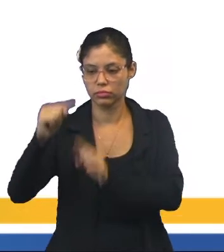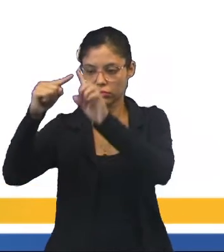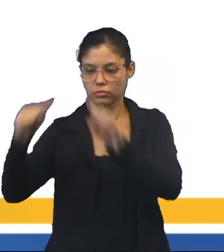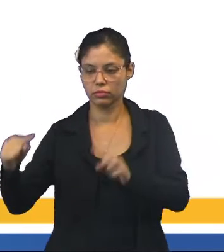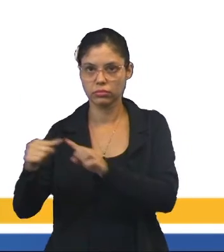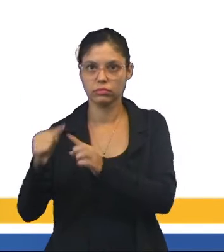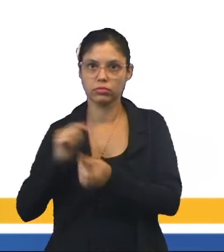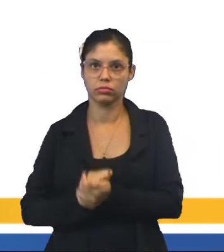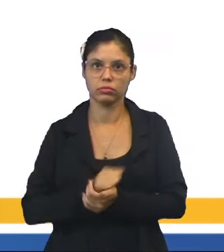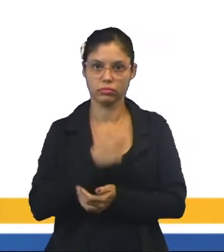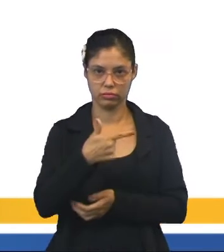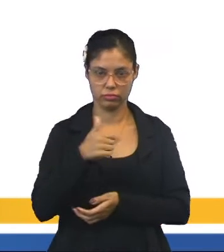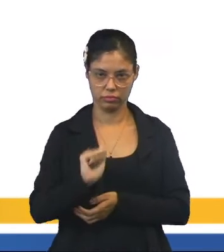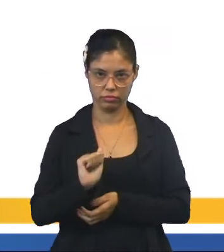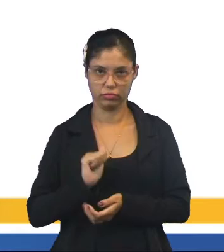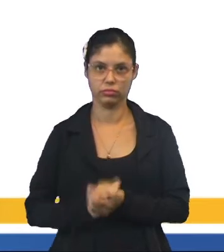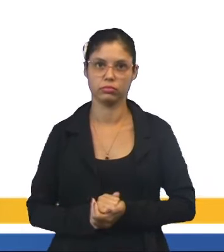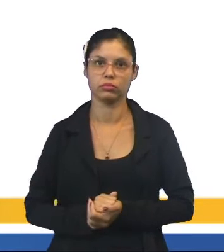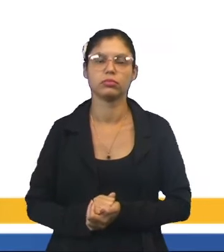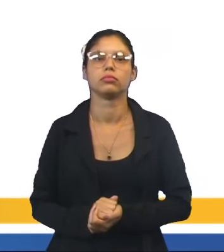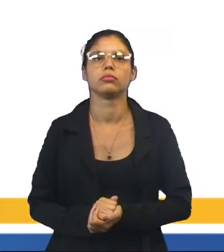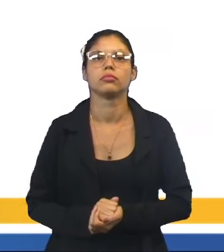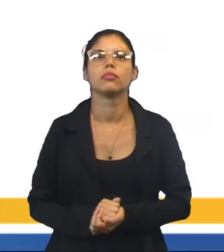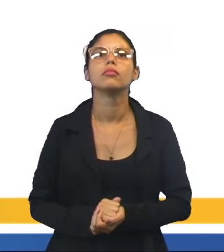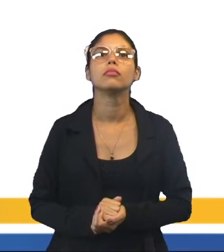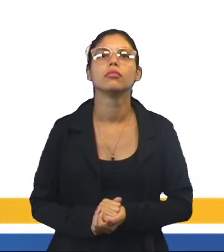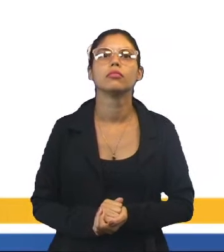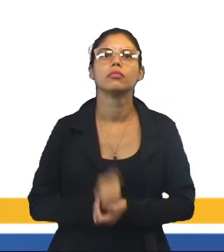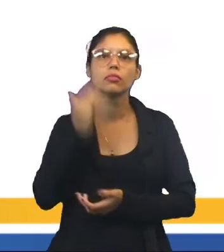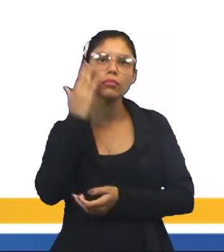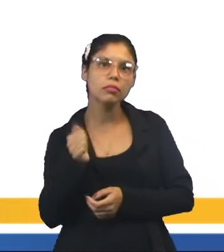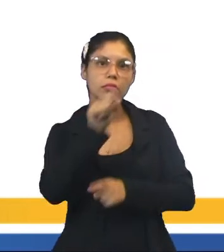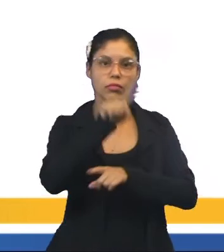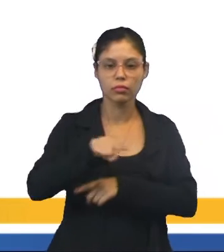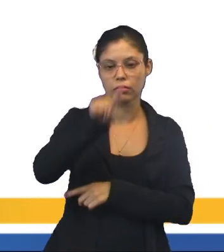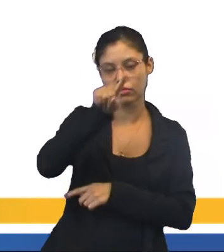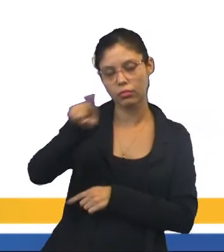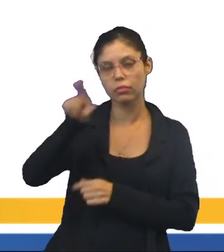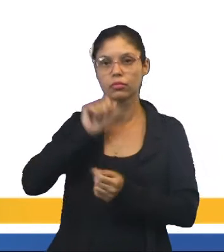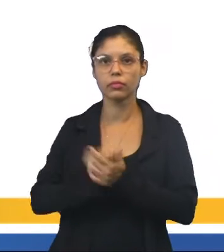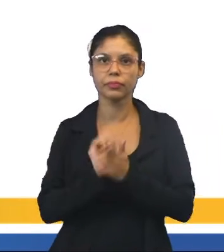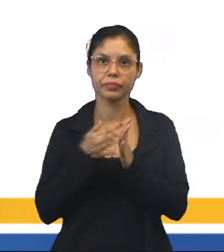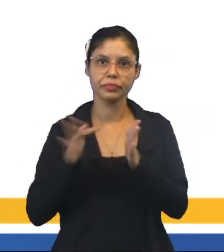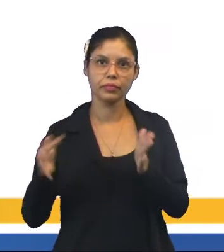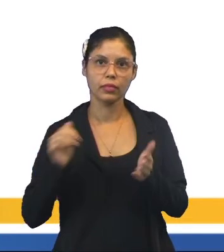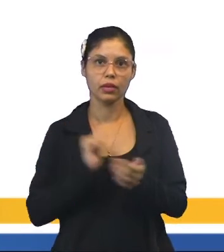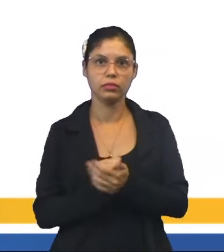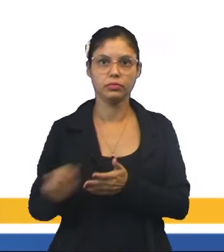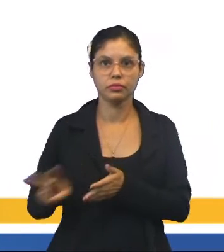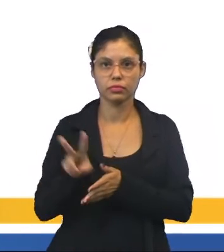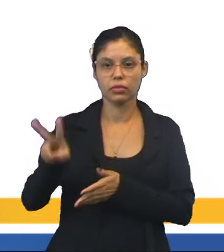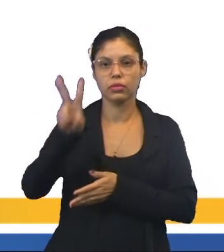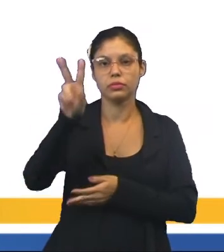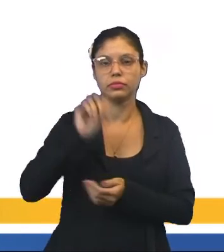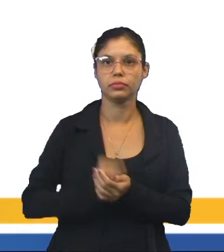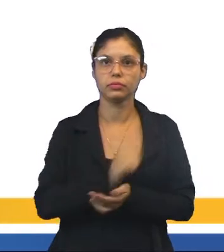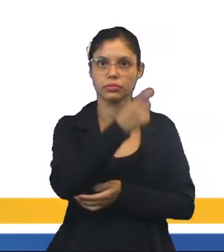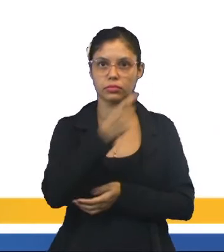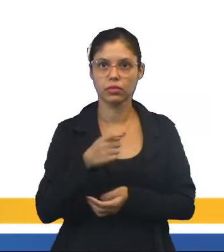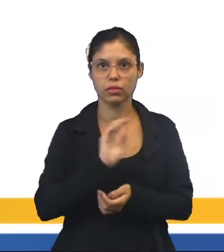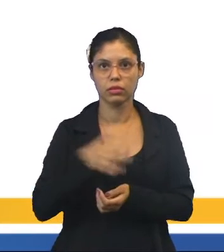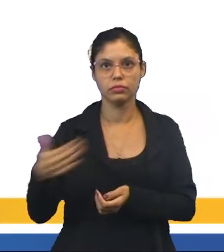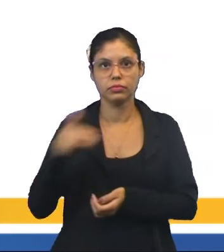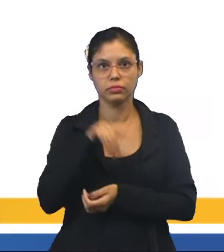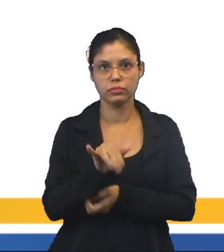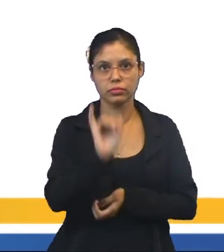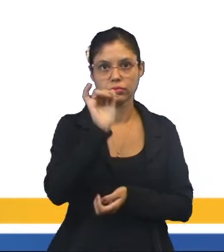ou menos raiz de delta sobre 2a. Sabendo disso, que as raízes de uma função são os